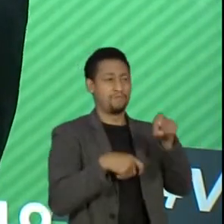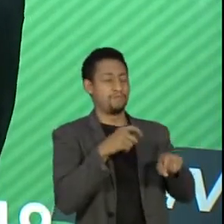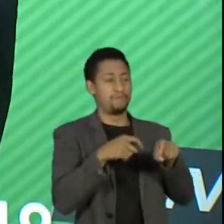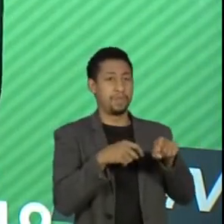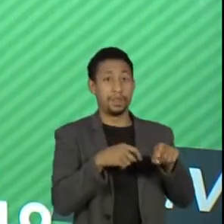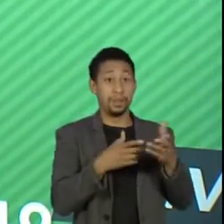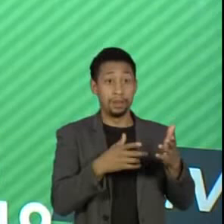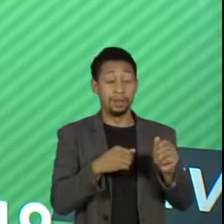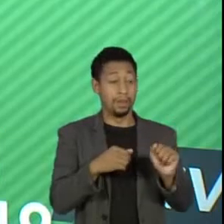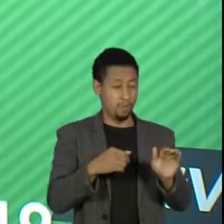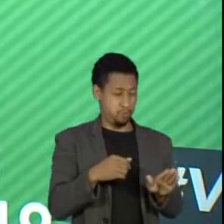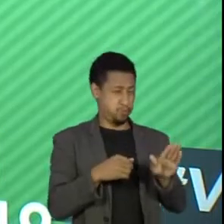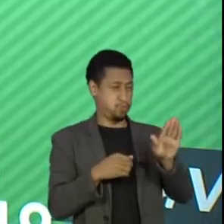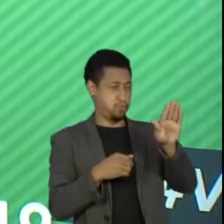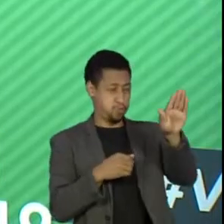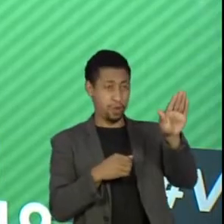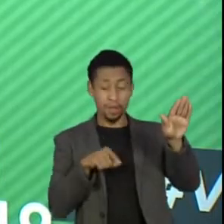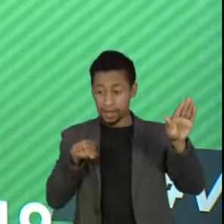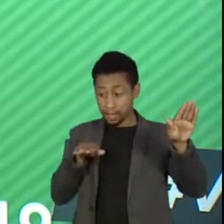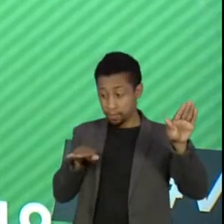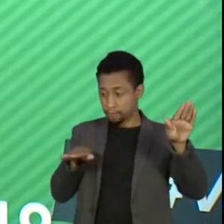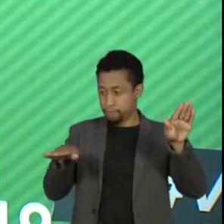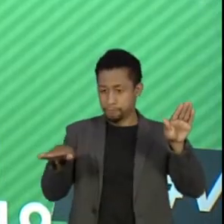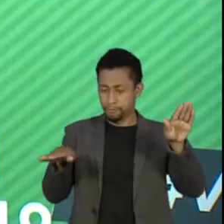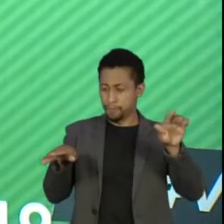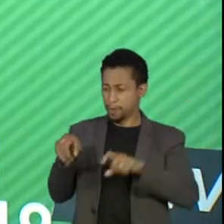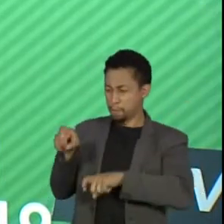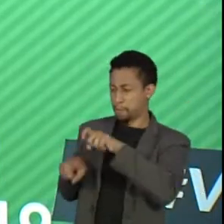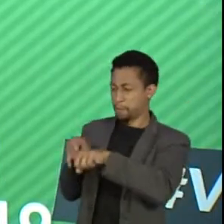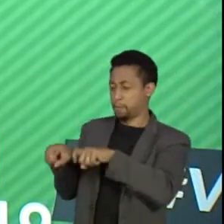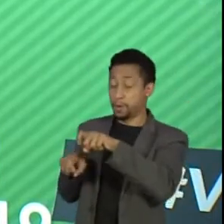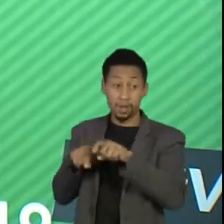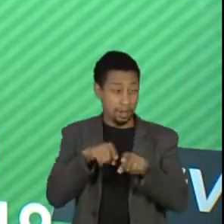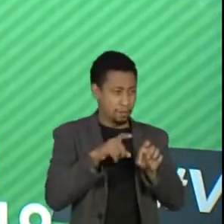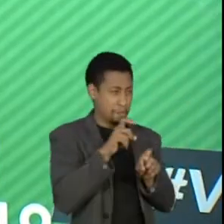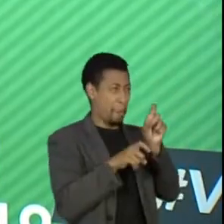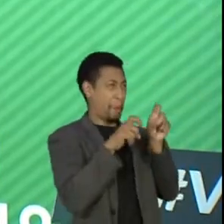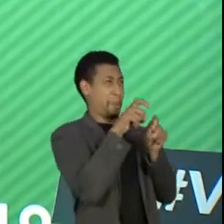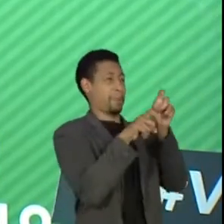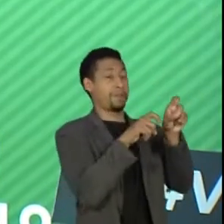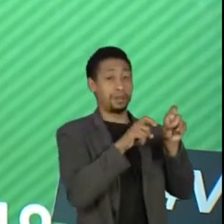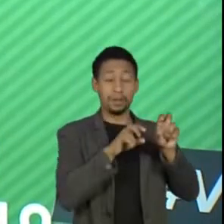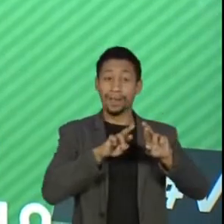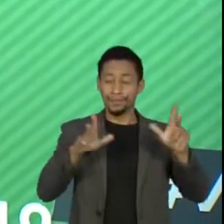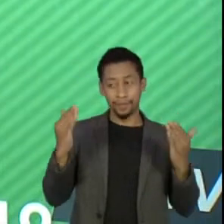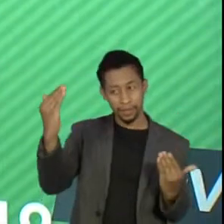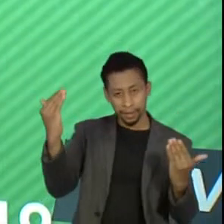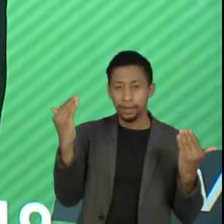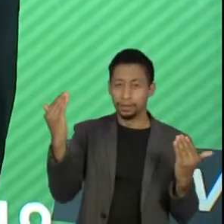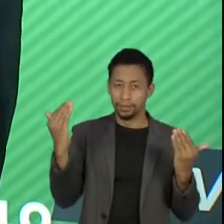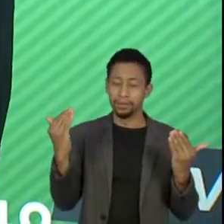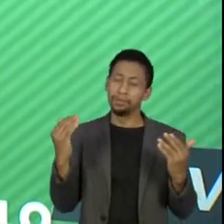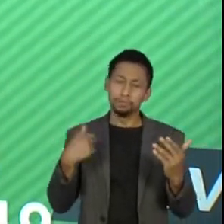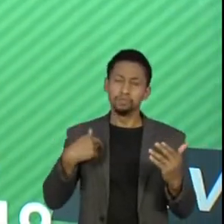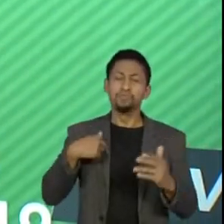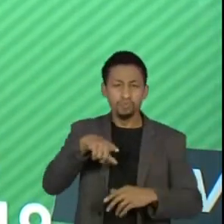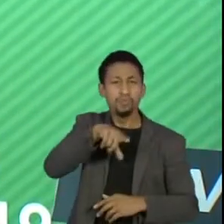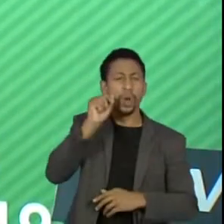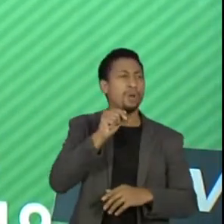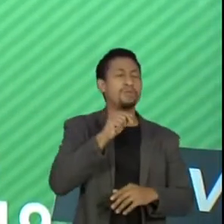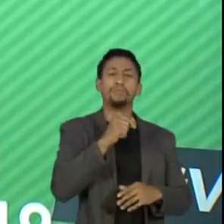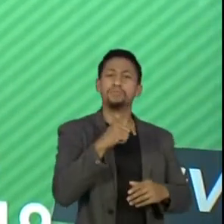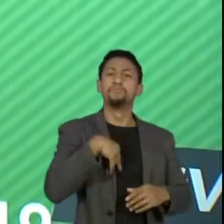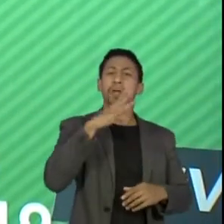trecho absolutamente íngreme e cheio de obstáculos. E isso foi o que fizemos, colocar esses obstáculos. E o obstáculo